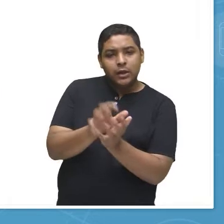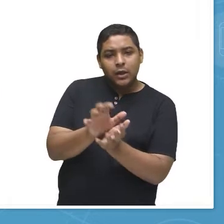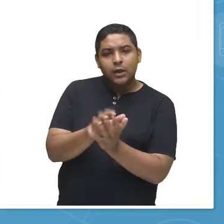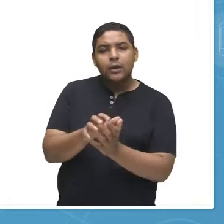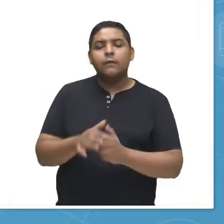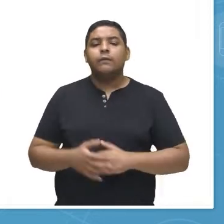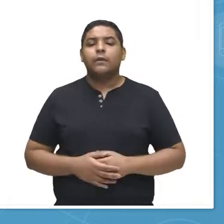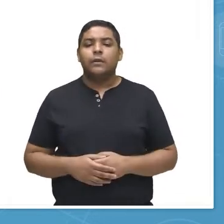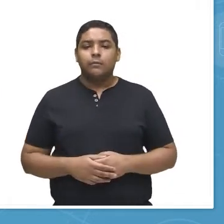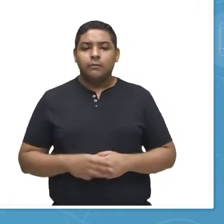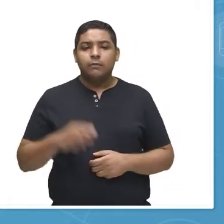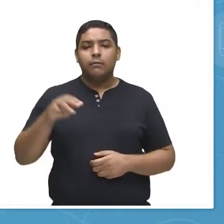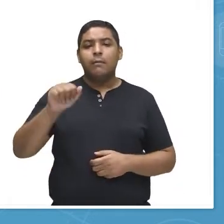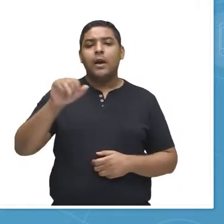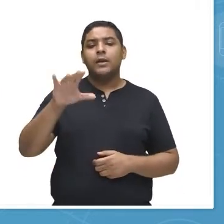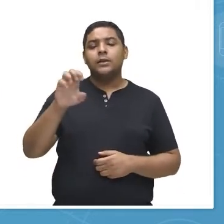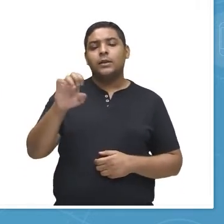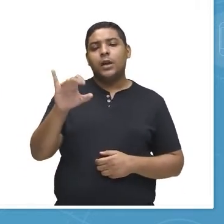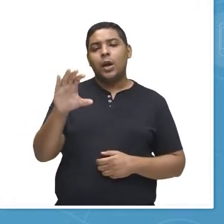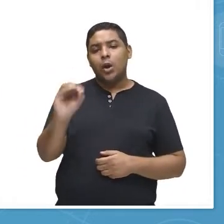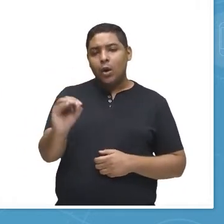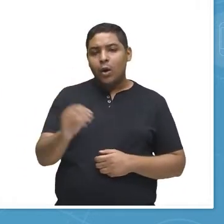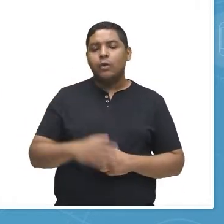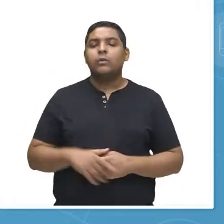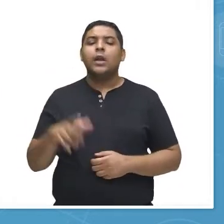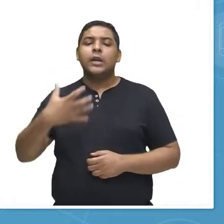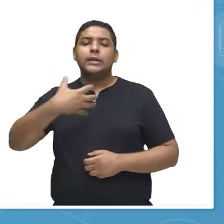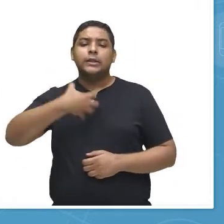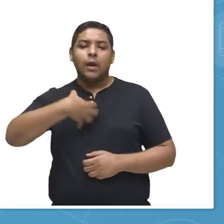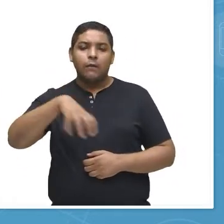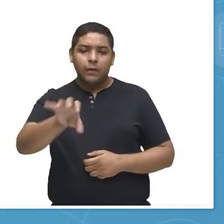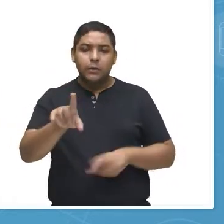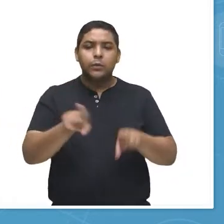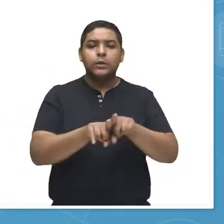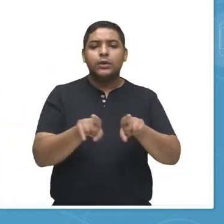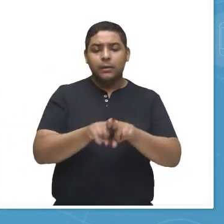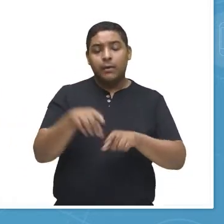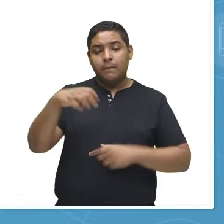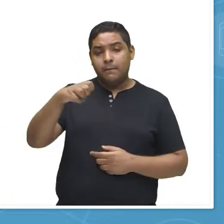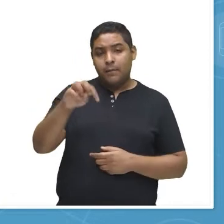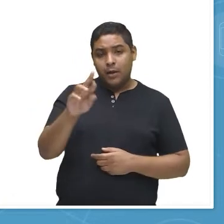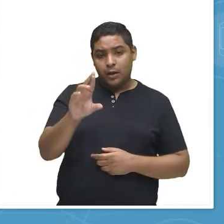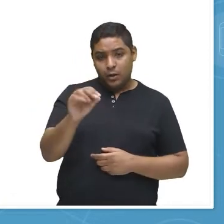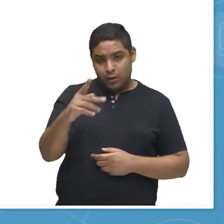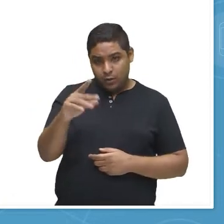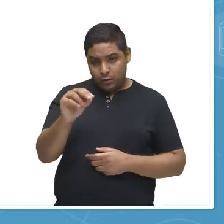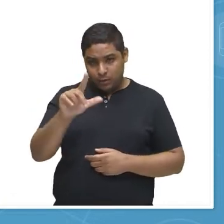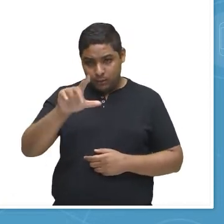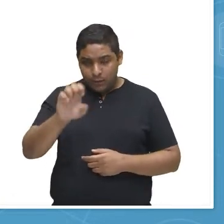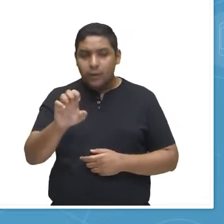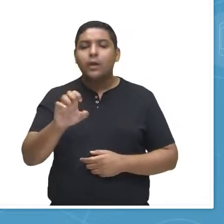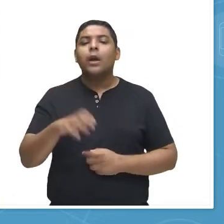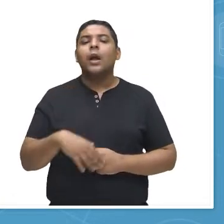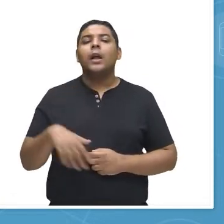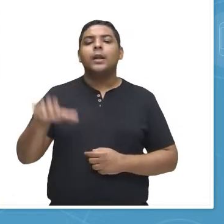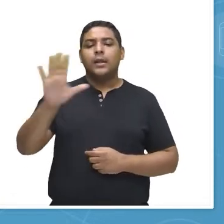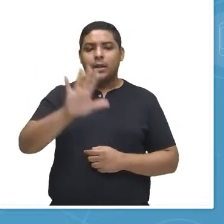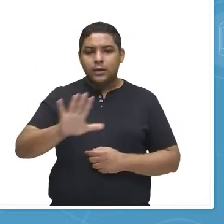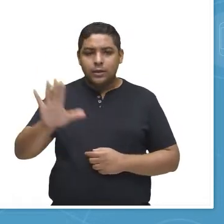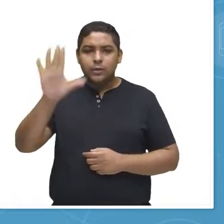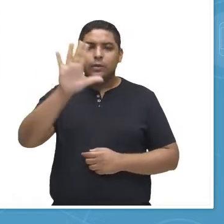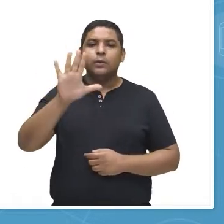Salvador, são classificadas como capitais, metrópoles nacionais também, tá bom? Outra